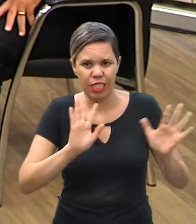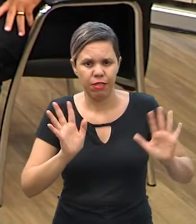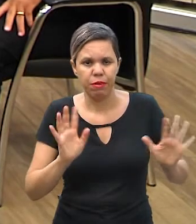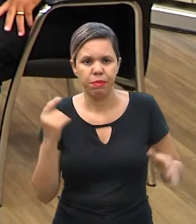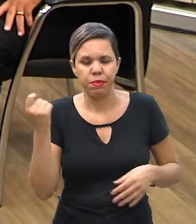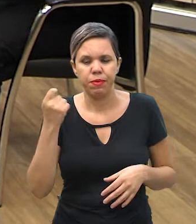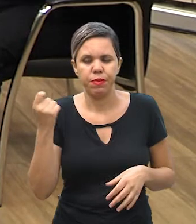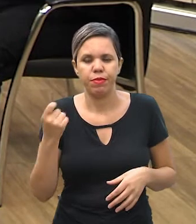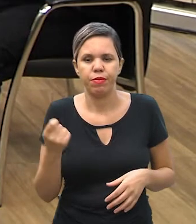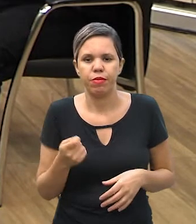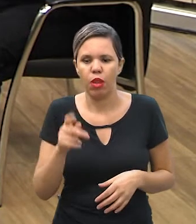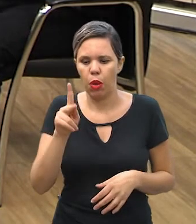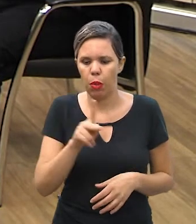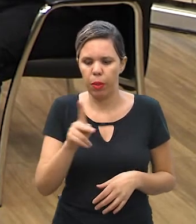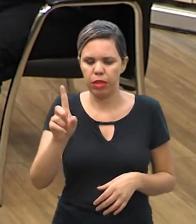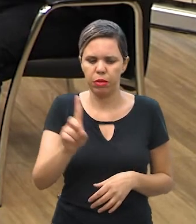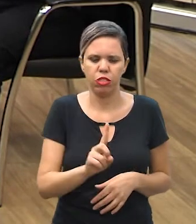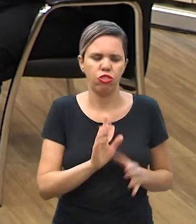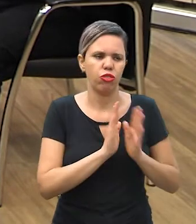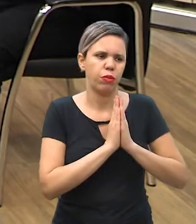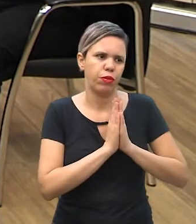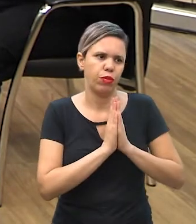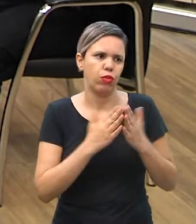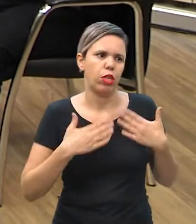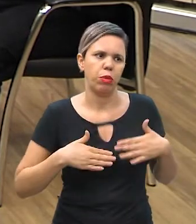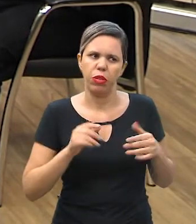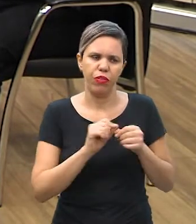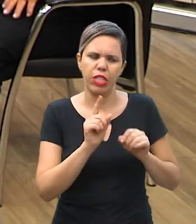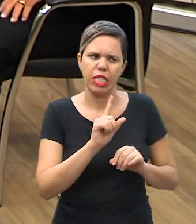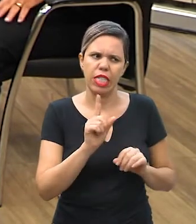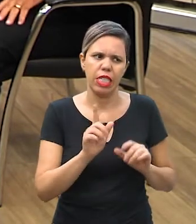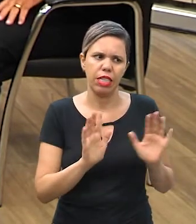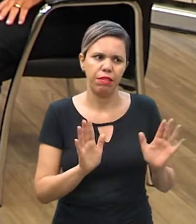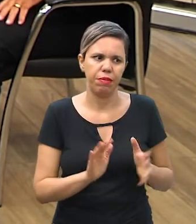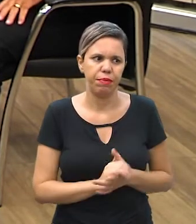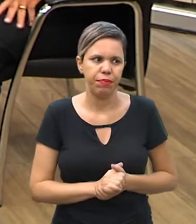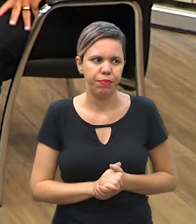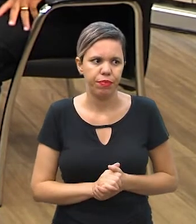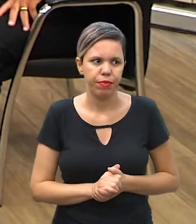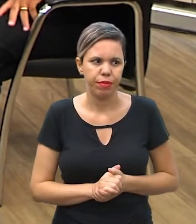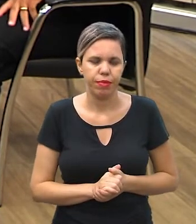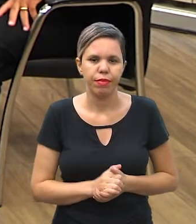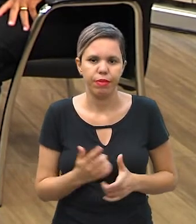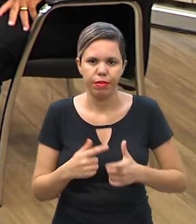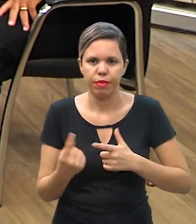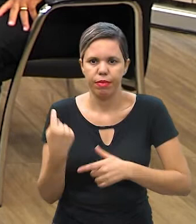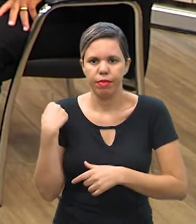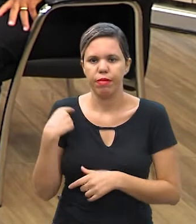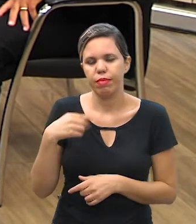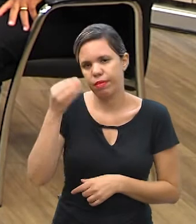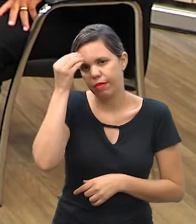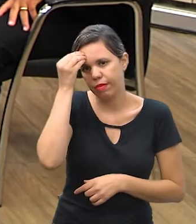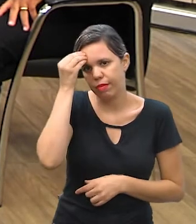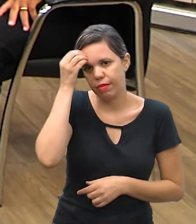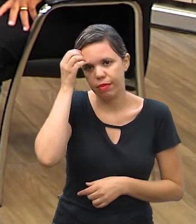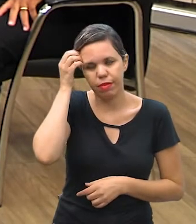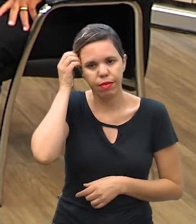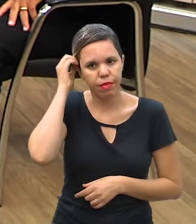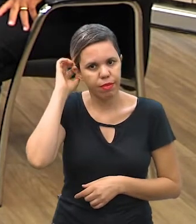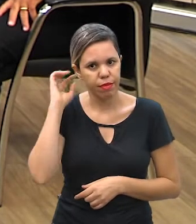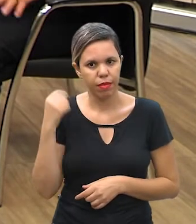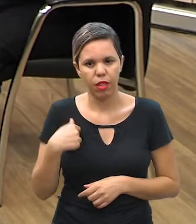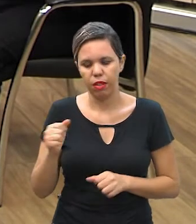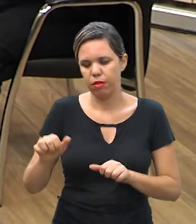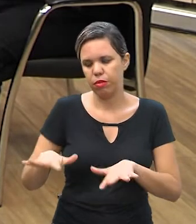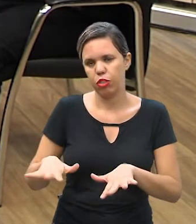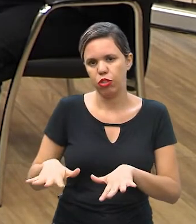né? Aí o padre também chegou, não, calma, não vamos fazer isso. Então, isso foi uma situação que marcou bastante,